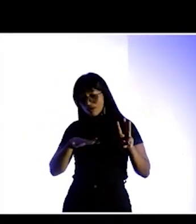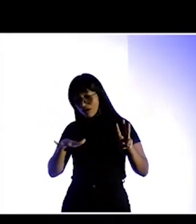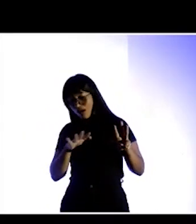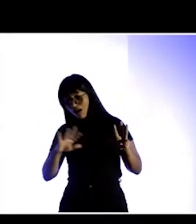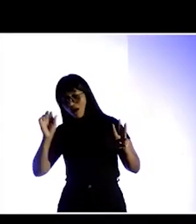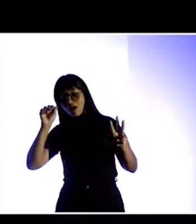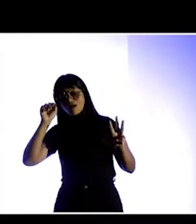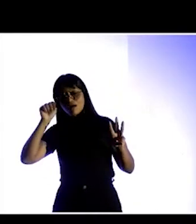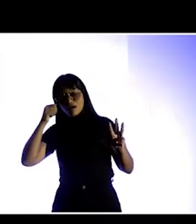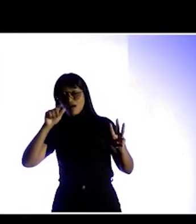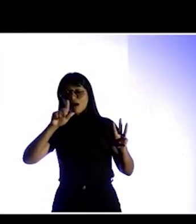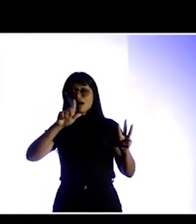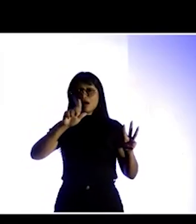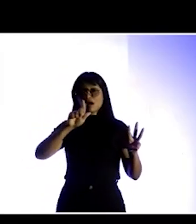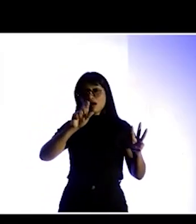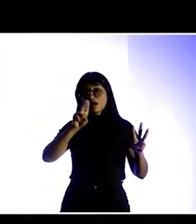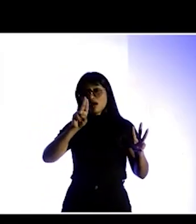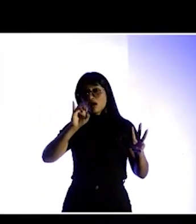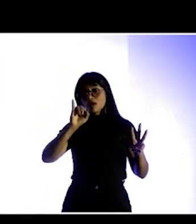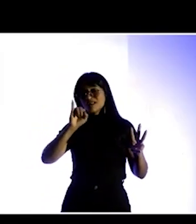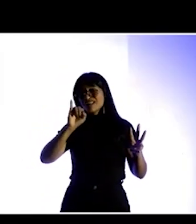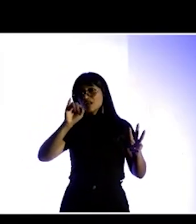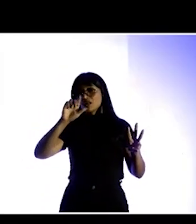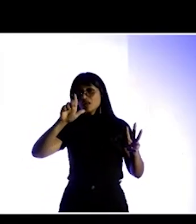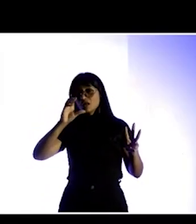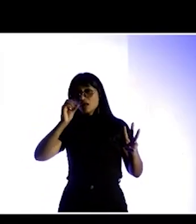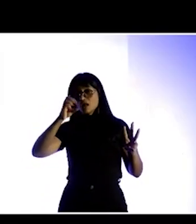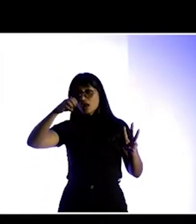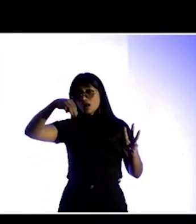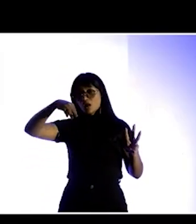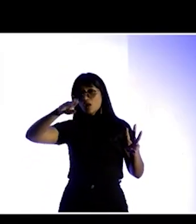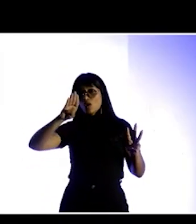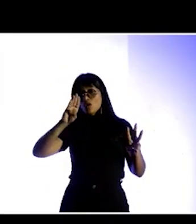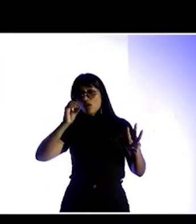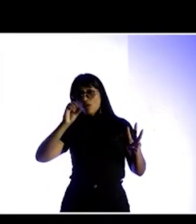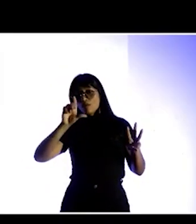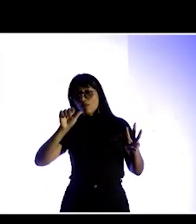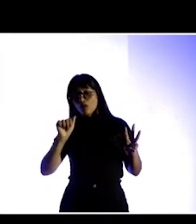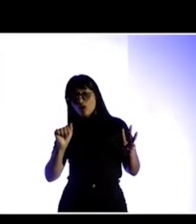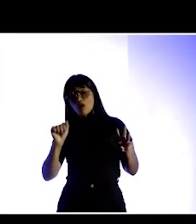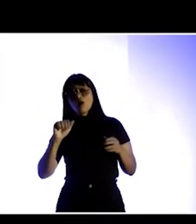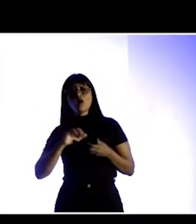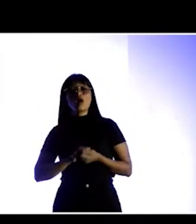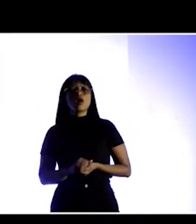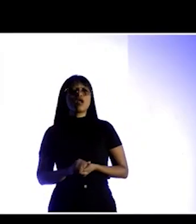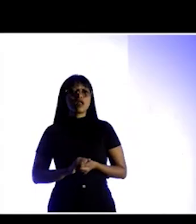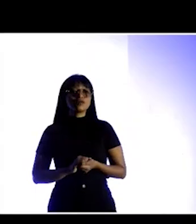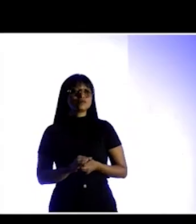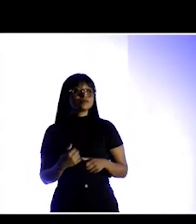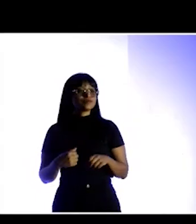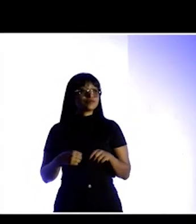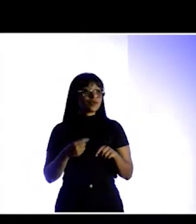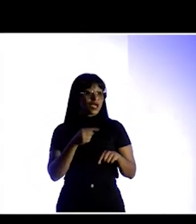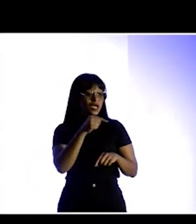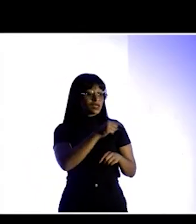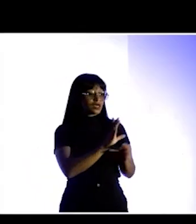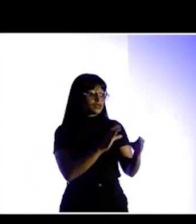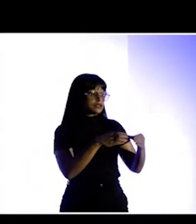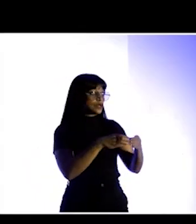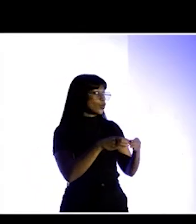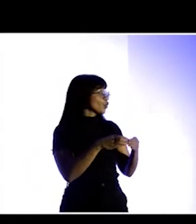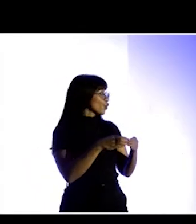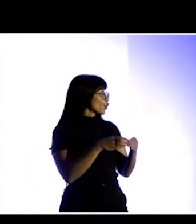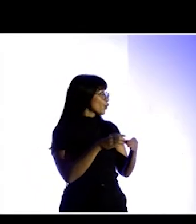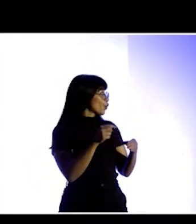alta vulnerabilidade social. Essa aqui é a população, são as pessoas que a gente tem que priorizar inicialmente. Se a gente